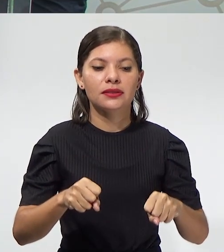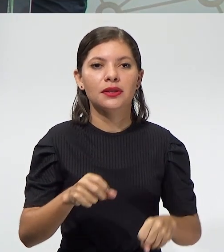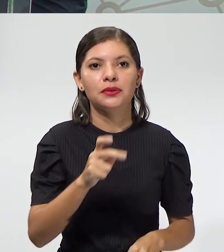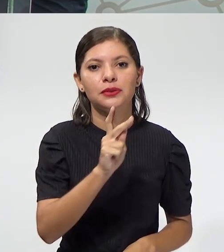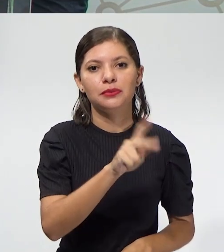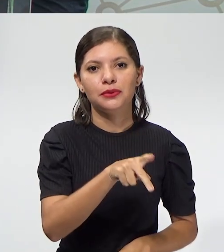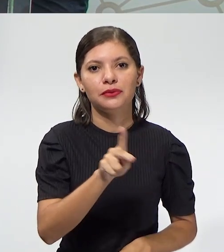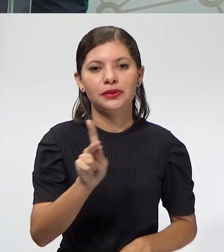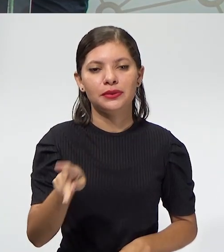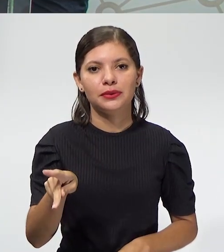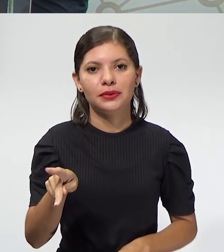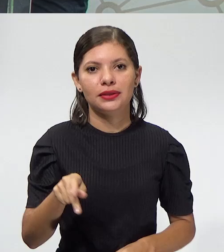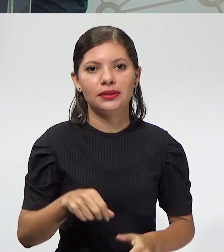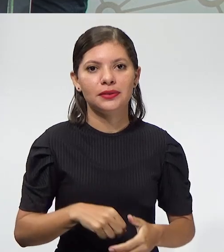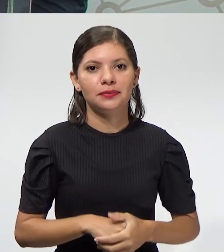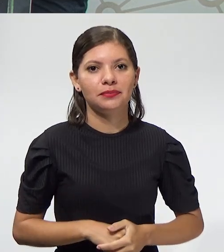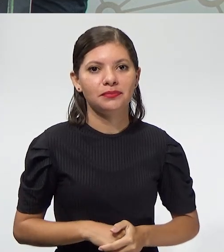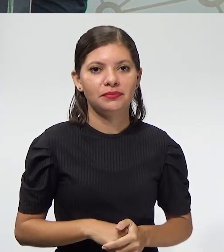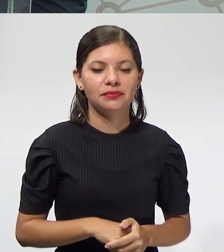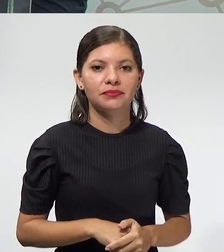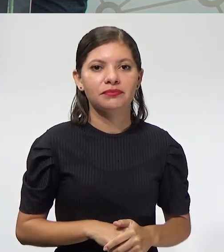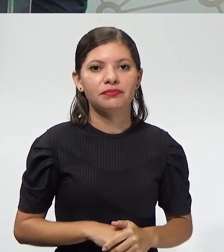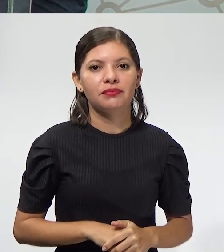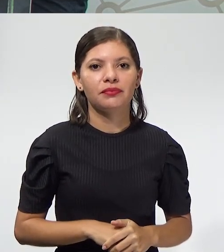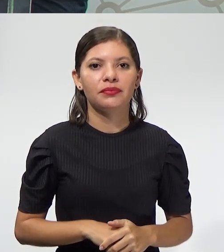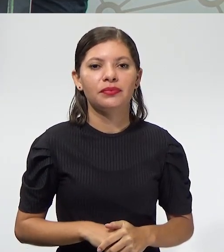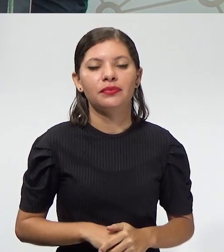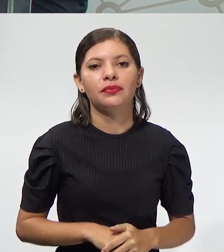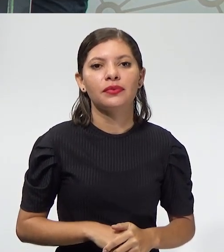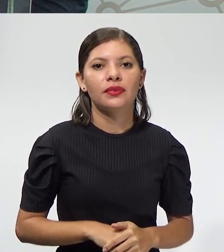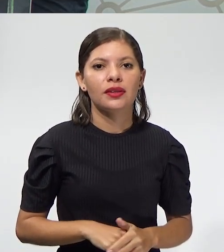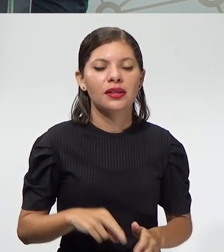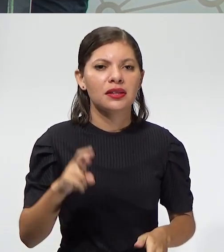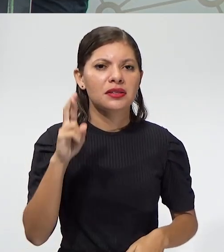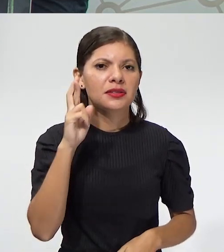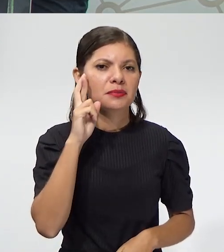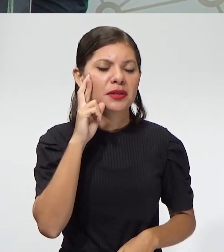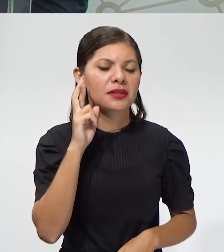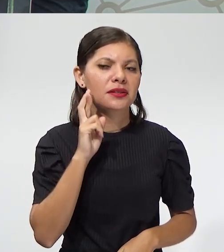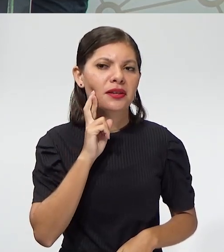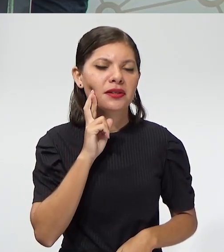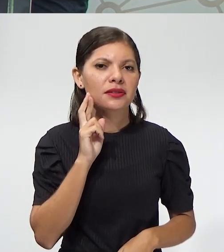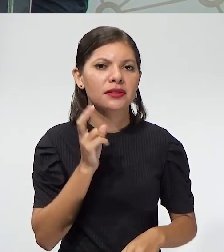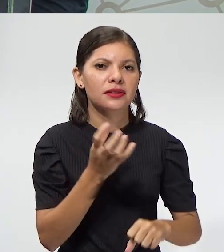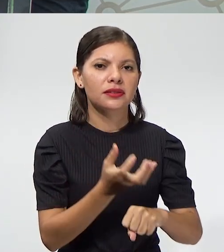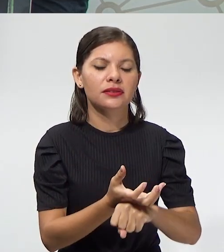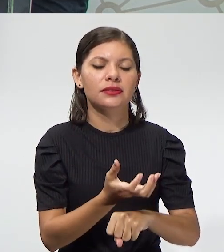adianta, professor Saulo, a gente ter uma experiência